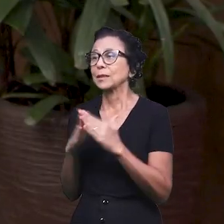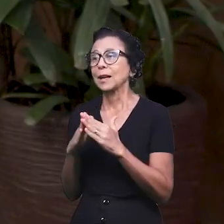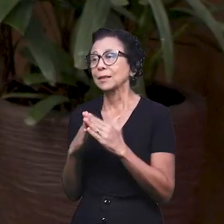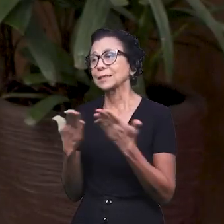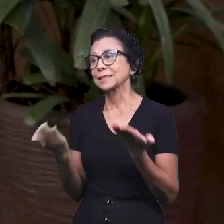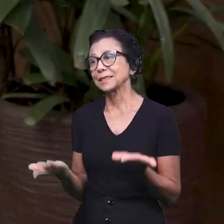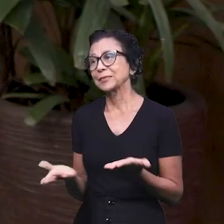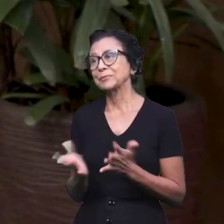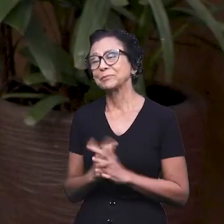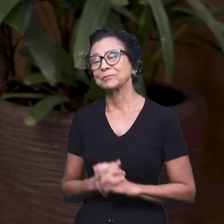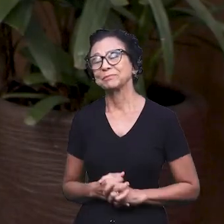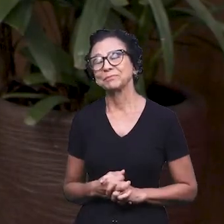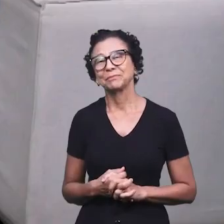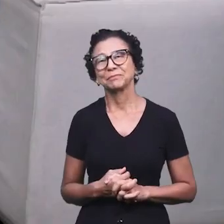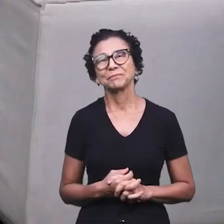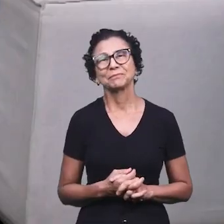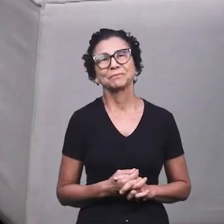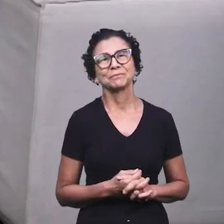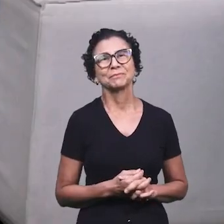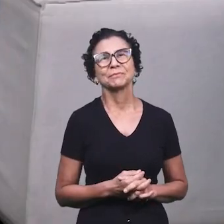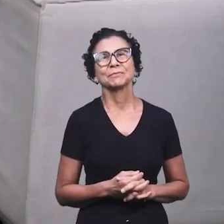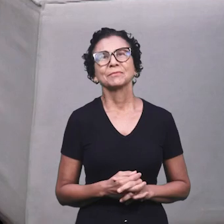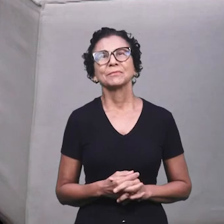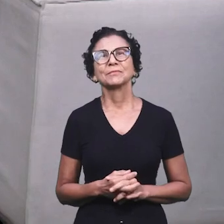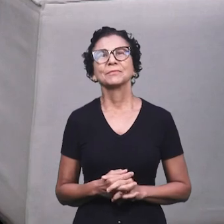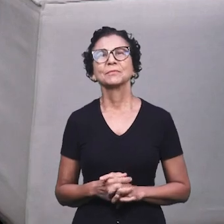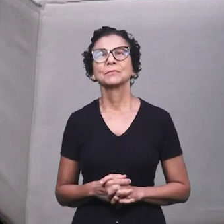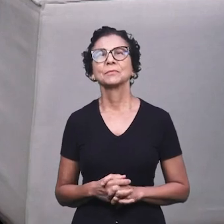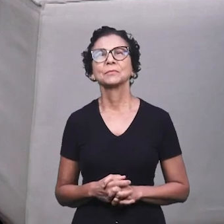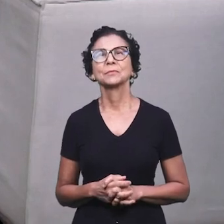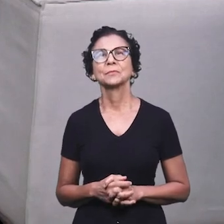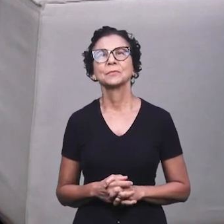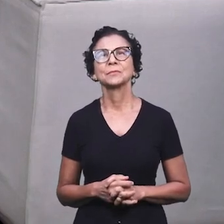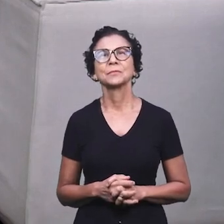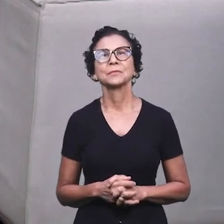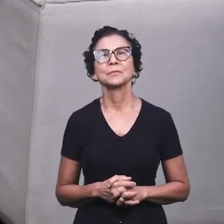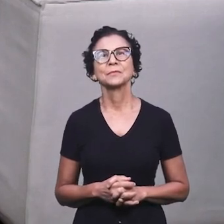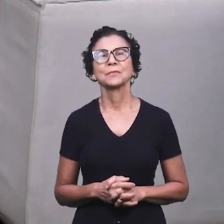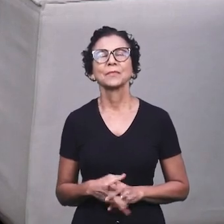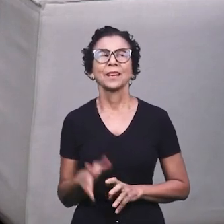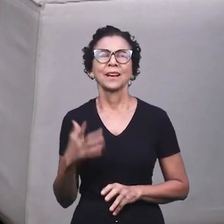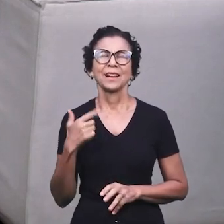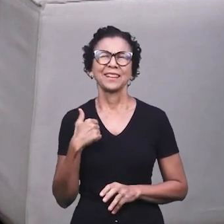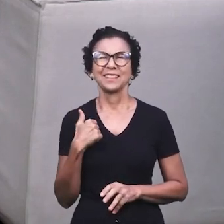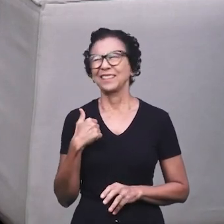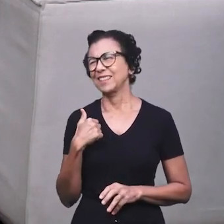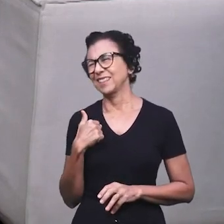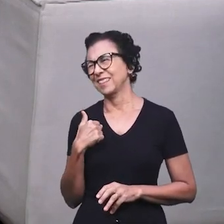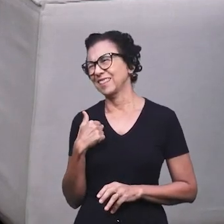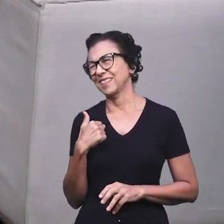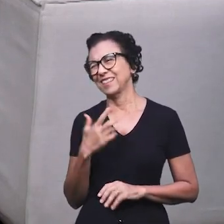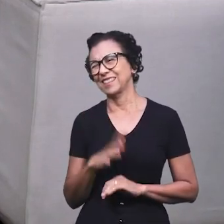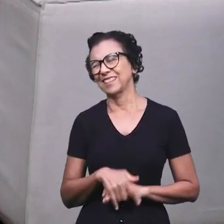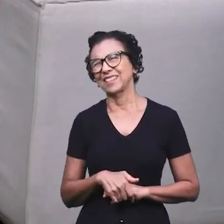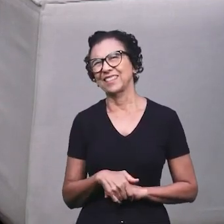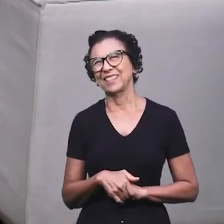tem. Isso. Né? Uhum. E vamos lá, Neide. Eu ainda estou longe de acompanhar a Ana